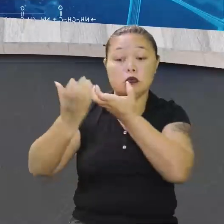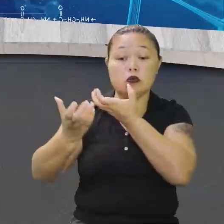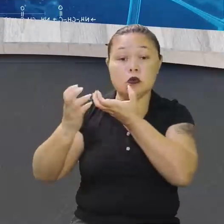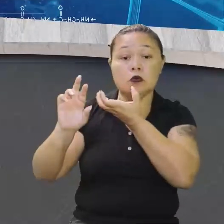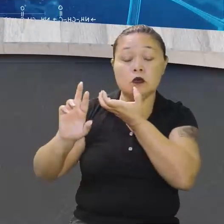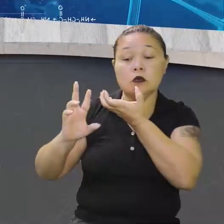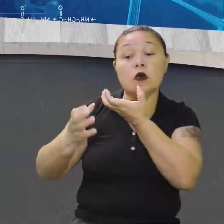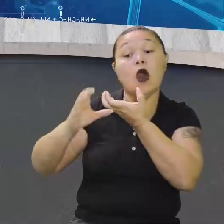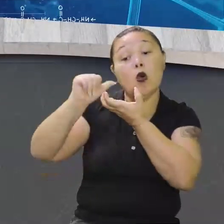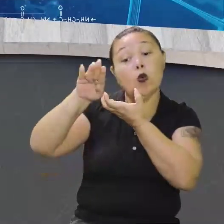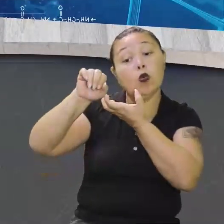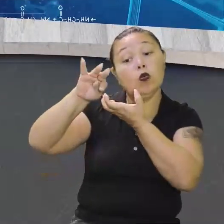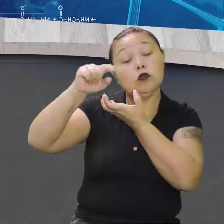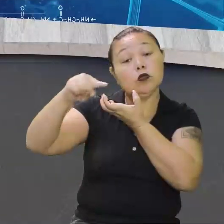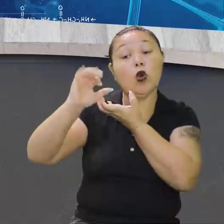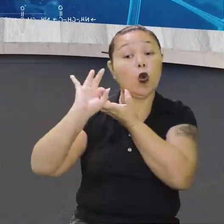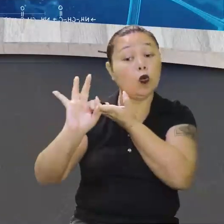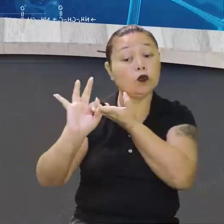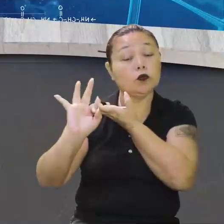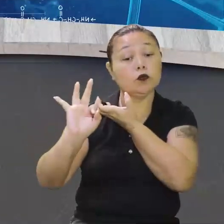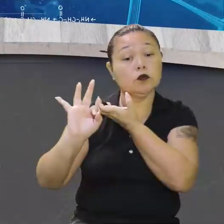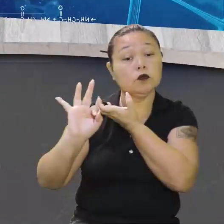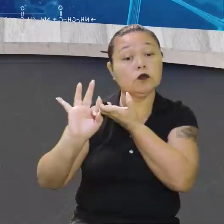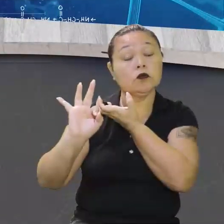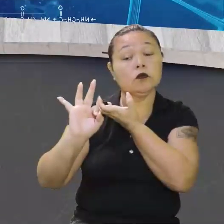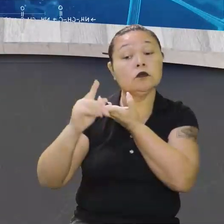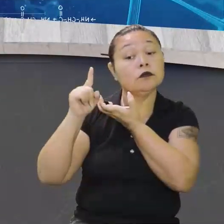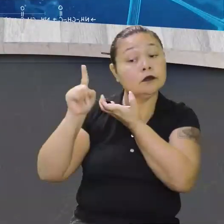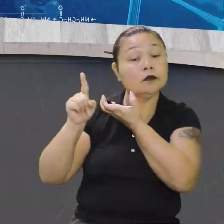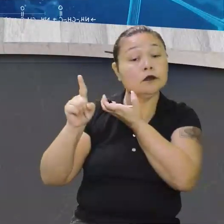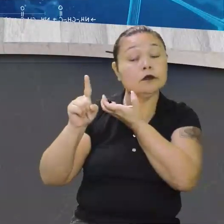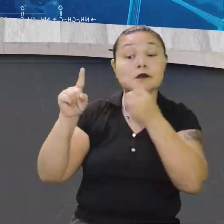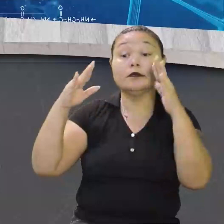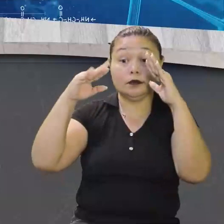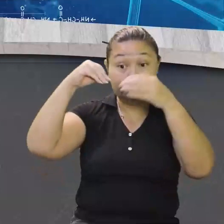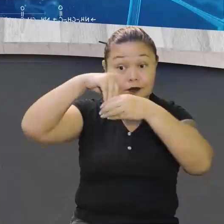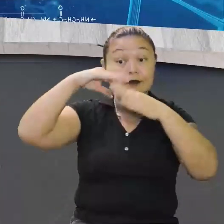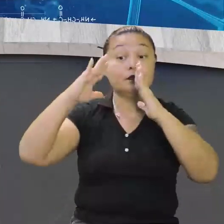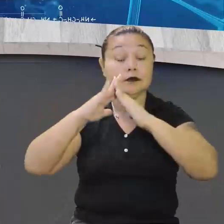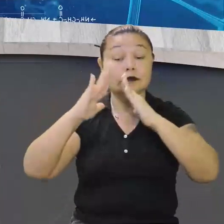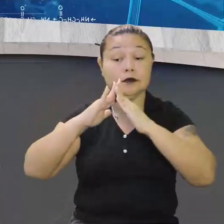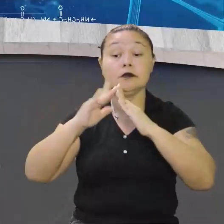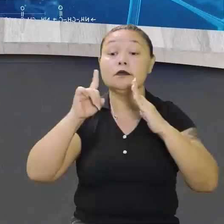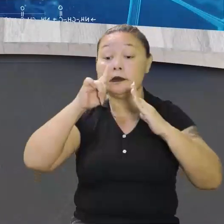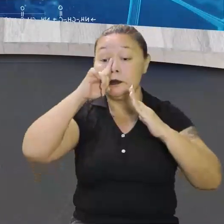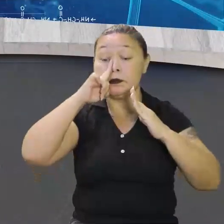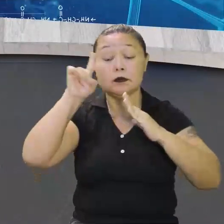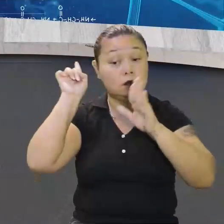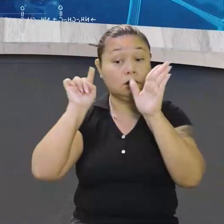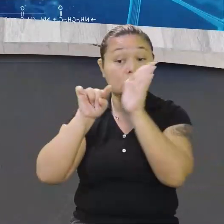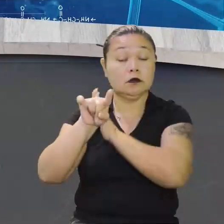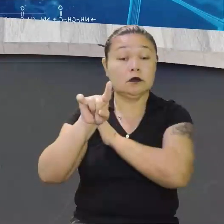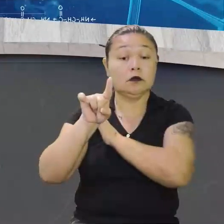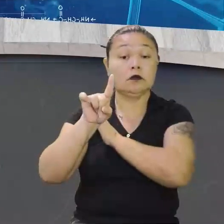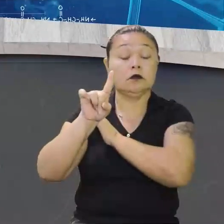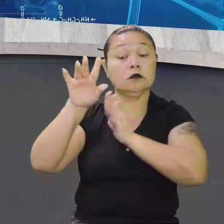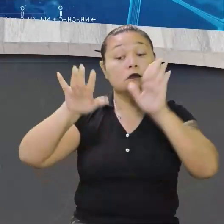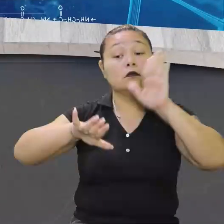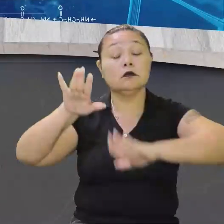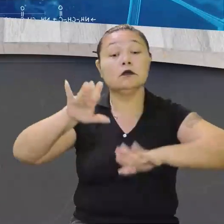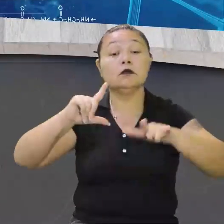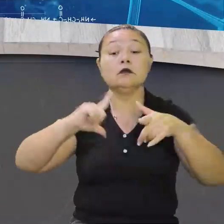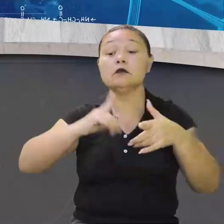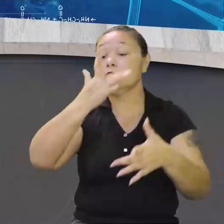a combustão. Ótimo. Nesse caso, dentro de casa, viu-se o risco, né, nessa questão, que estava oferecendo